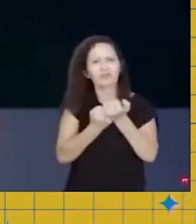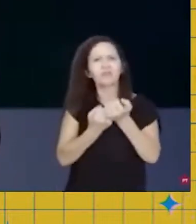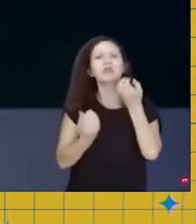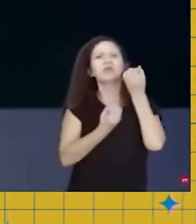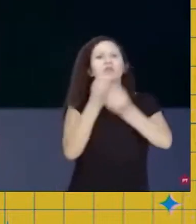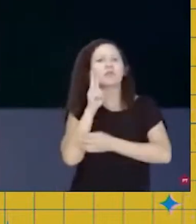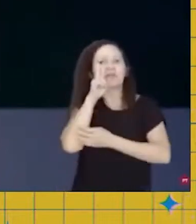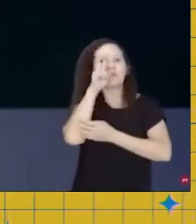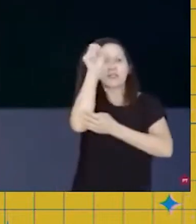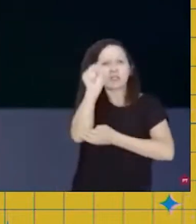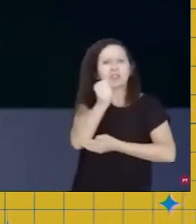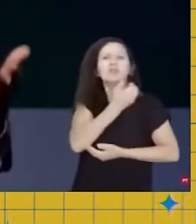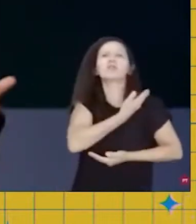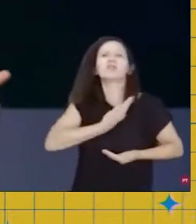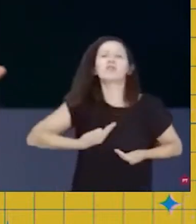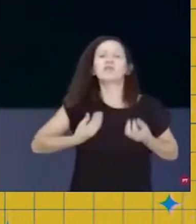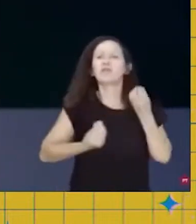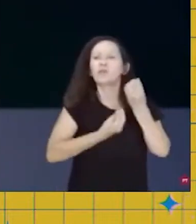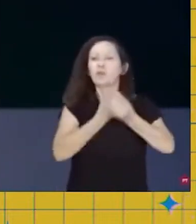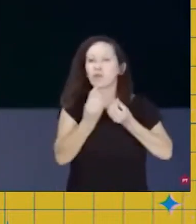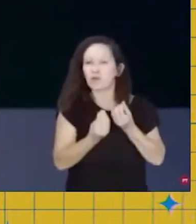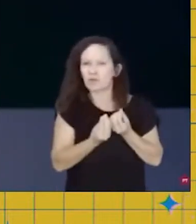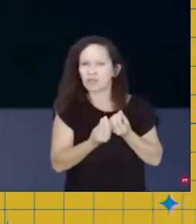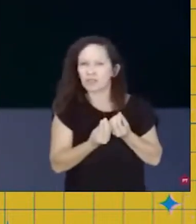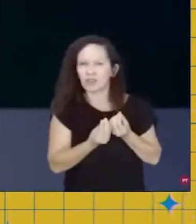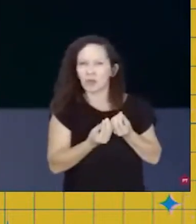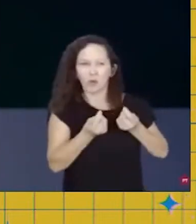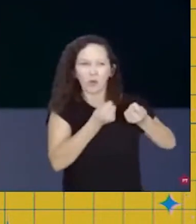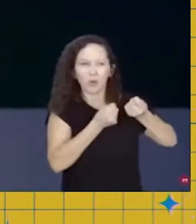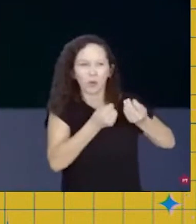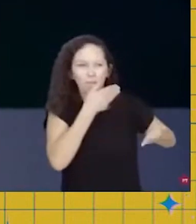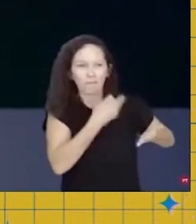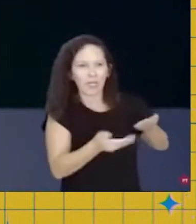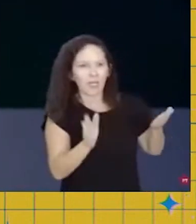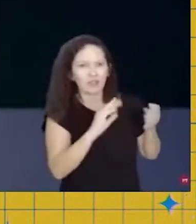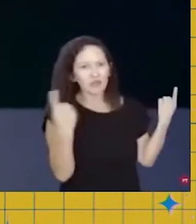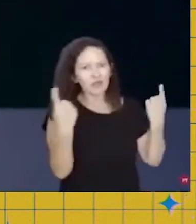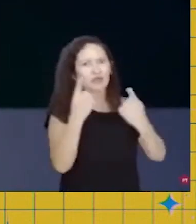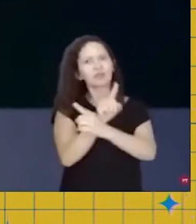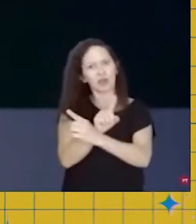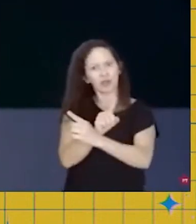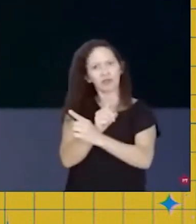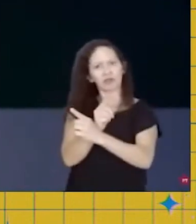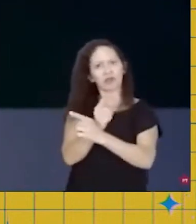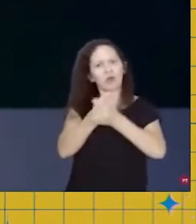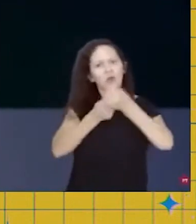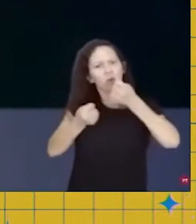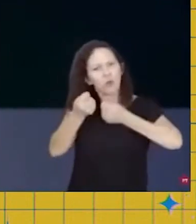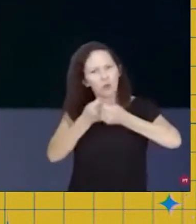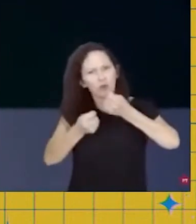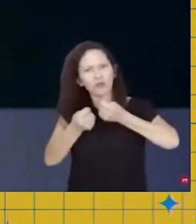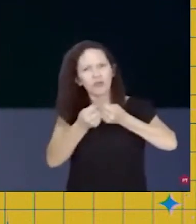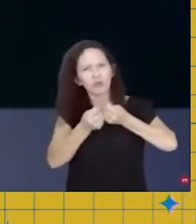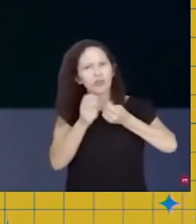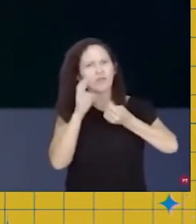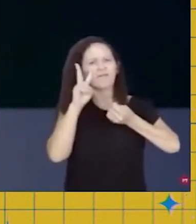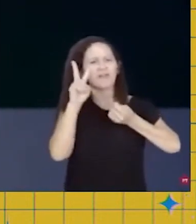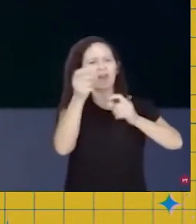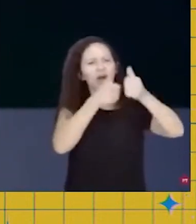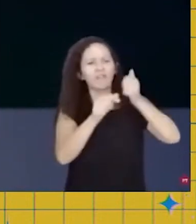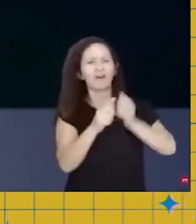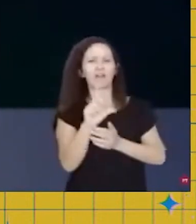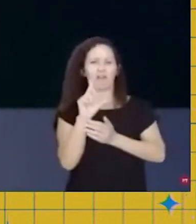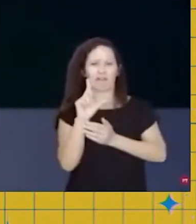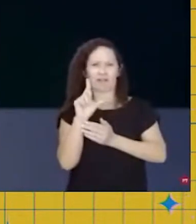estado por meio do descontrole ao contrário você fortalece o estado por meio de previsibilidade confiança